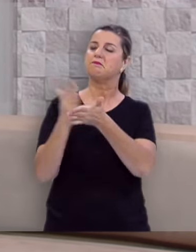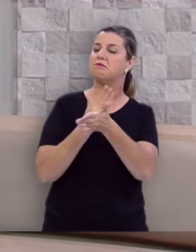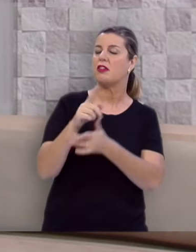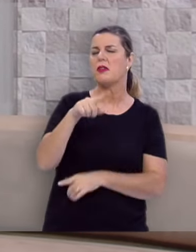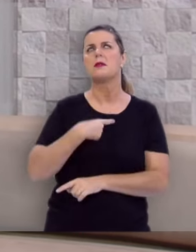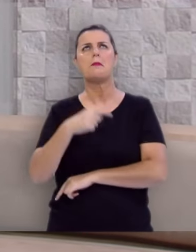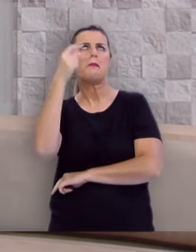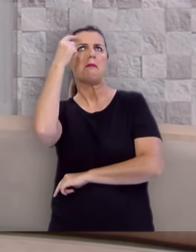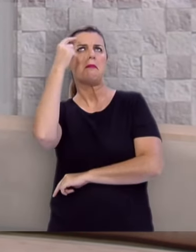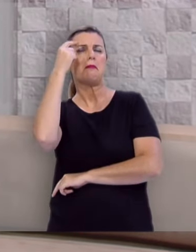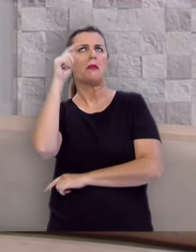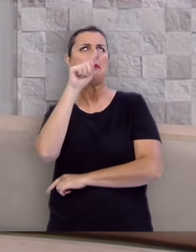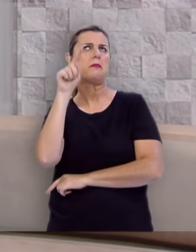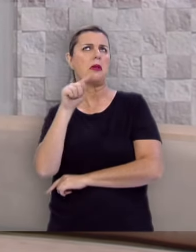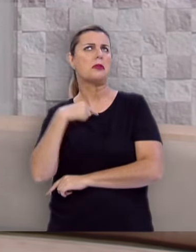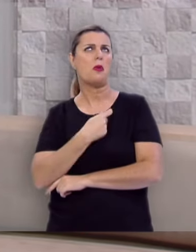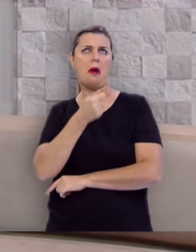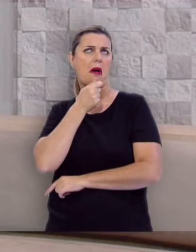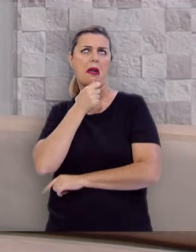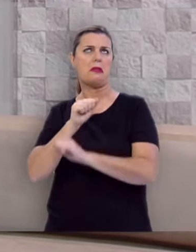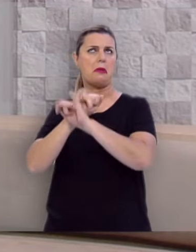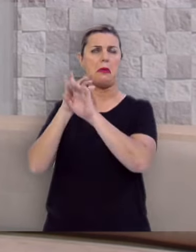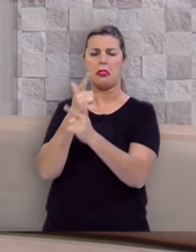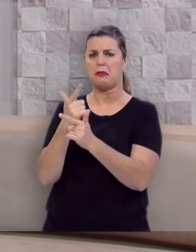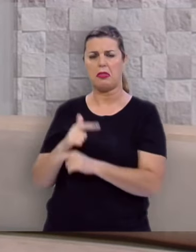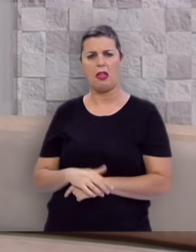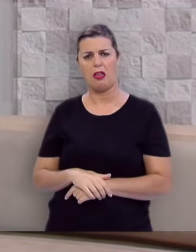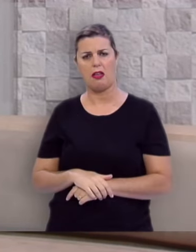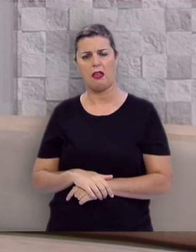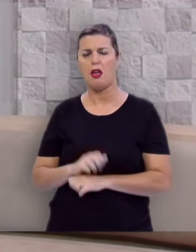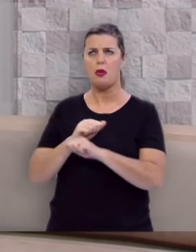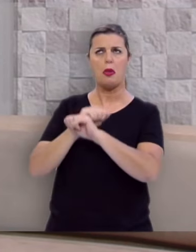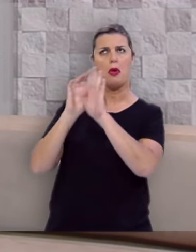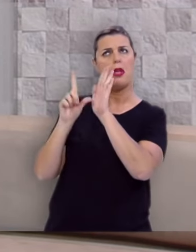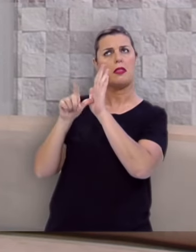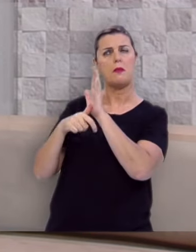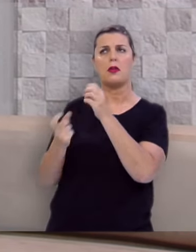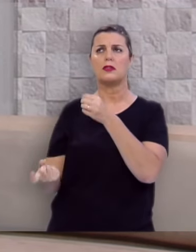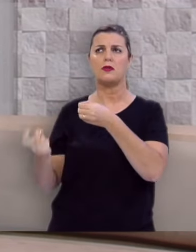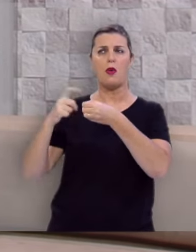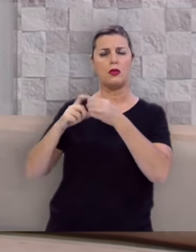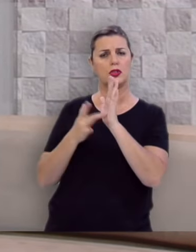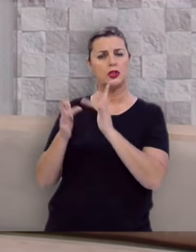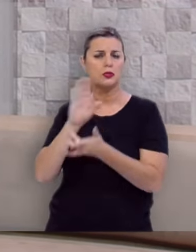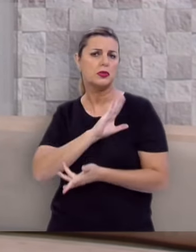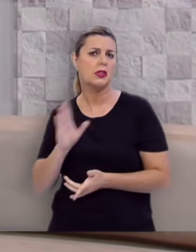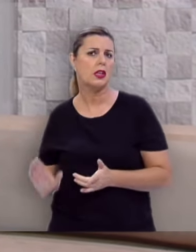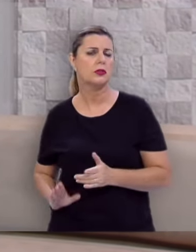você pergunte: bom, mas nós ainda não estamos glorificados. A glorificação se dará na segunda vinda de